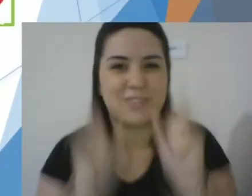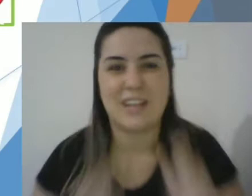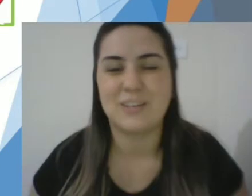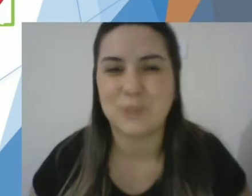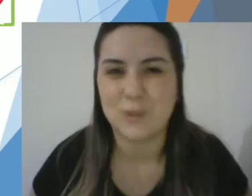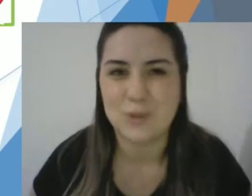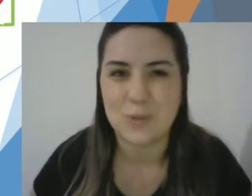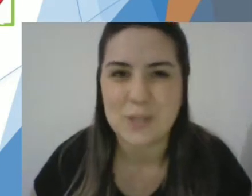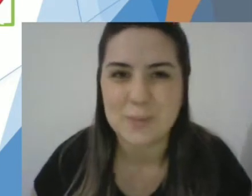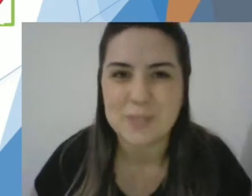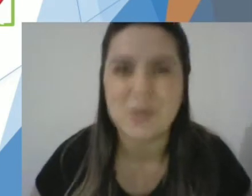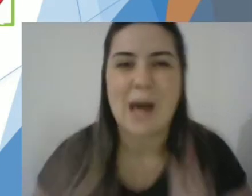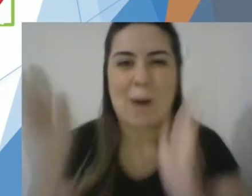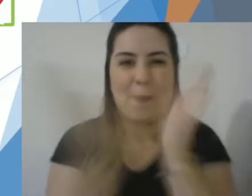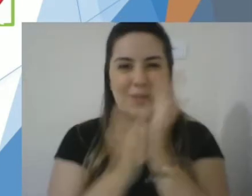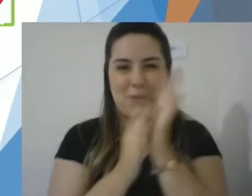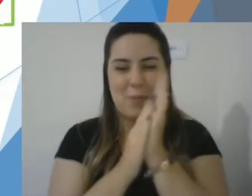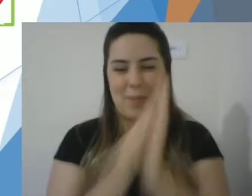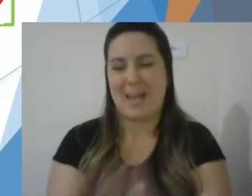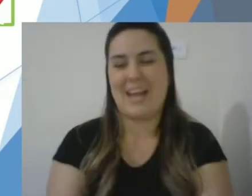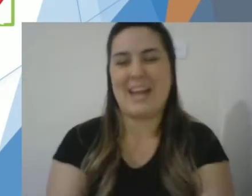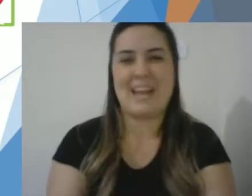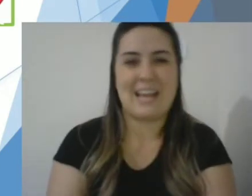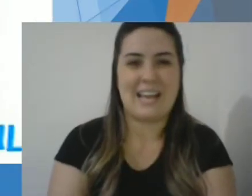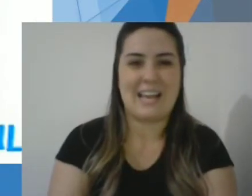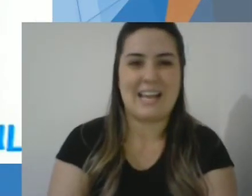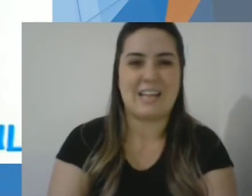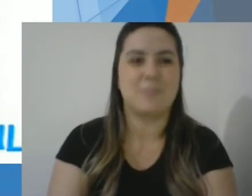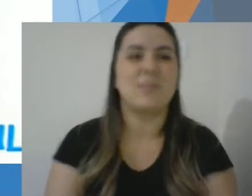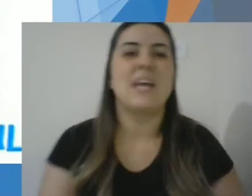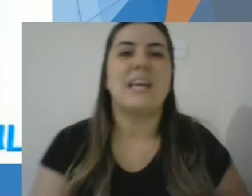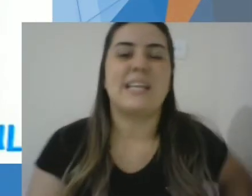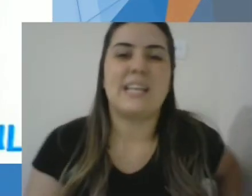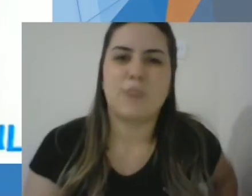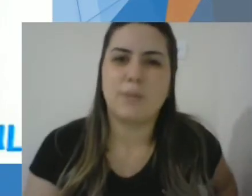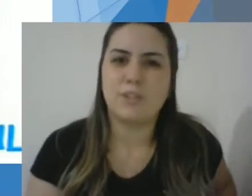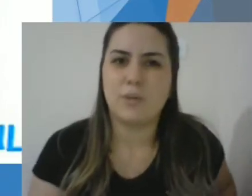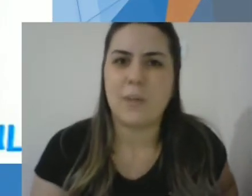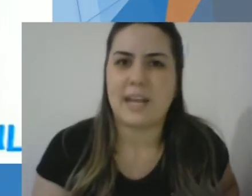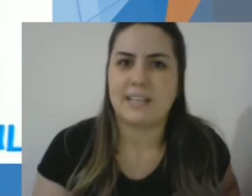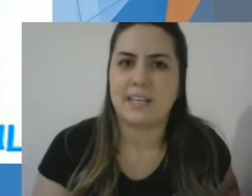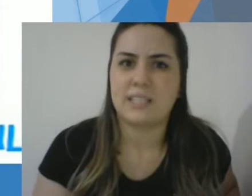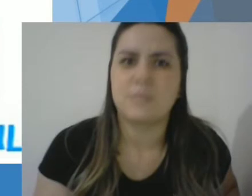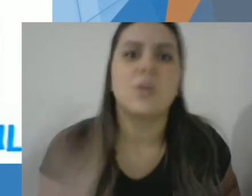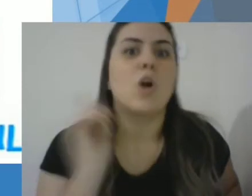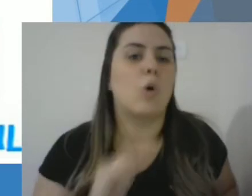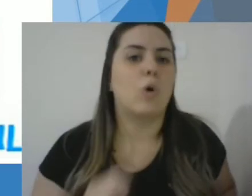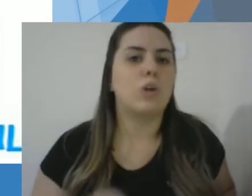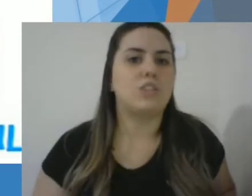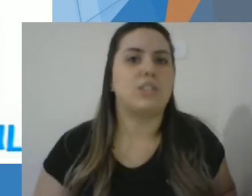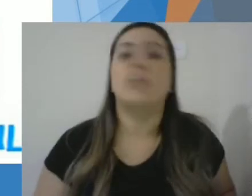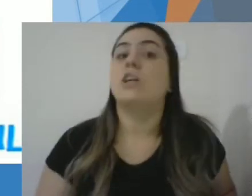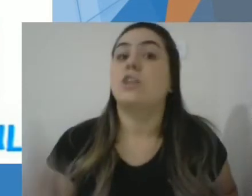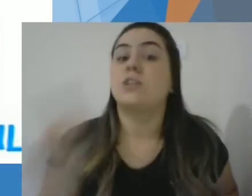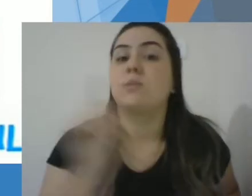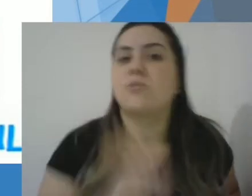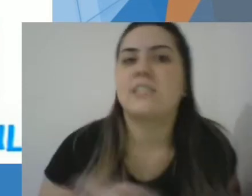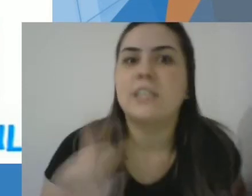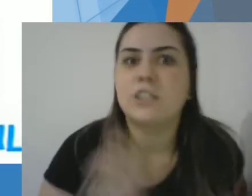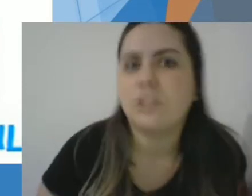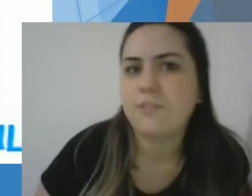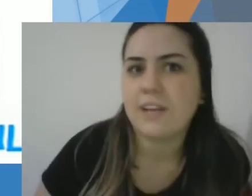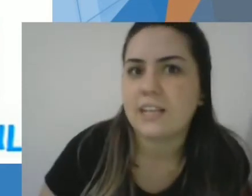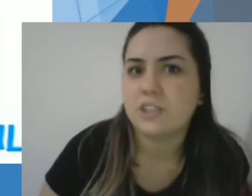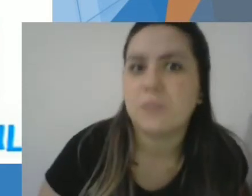1, 2, 3, 4, 5, 6, 7, 8, 9, 10. Falaram todos os números, pessoal? Muito bem! E as formas geométricas? Hoje, nós vamos